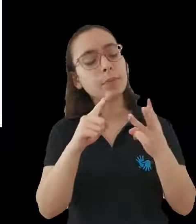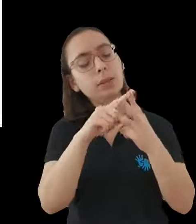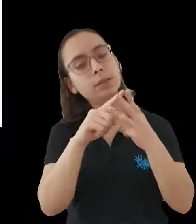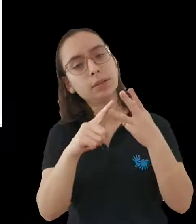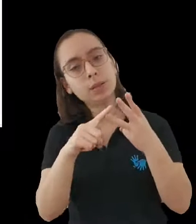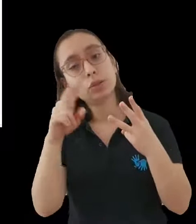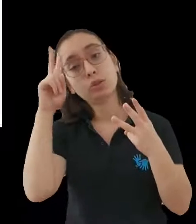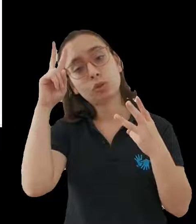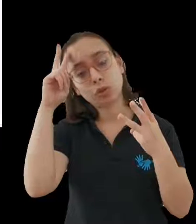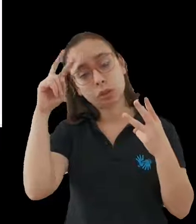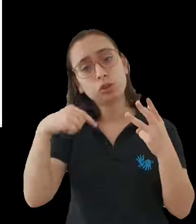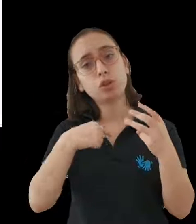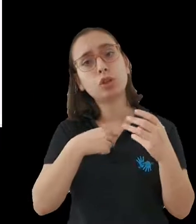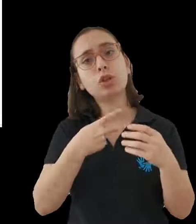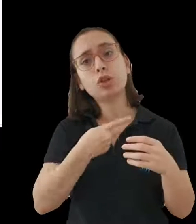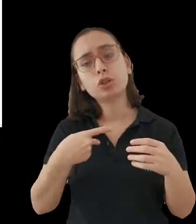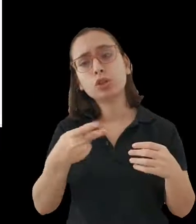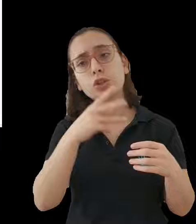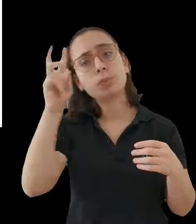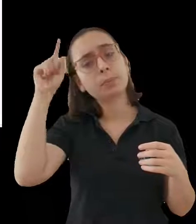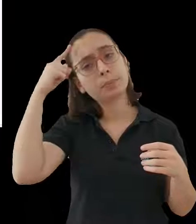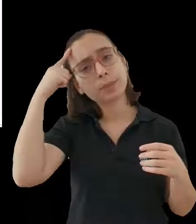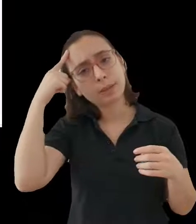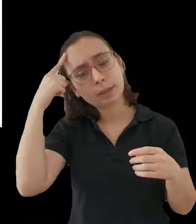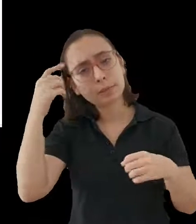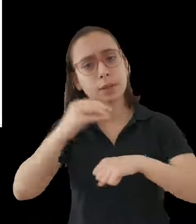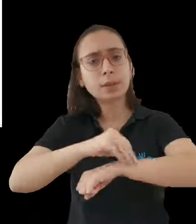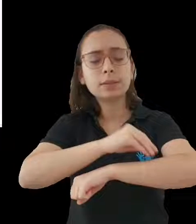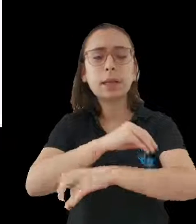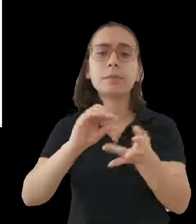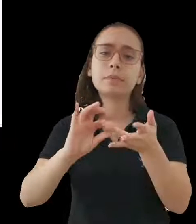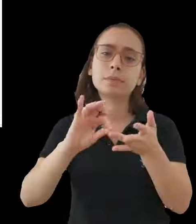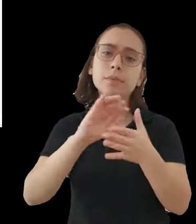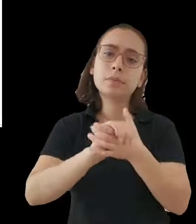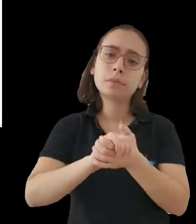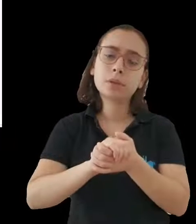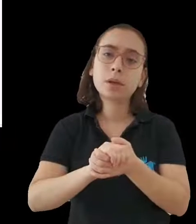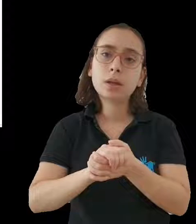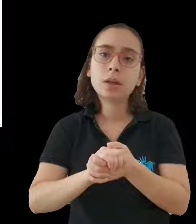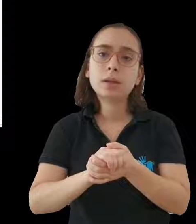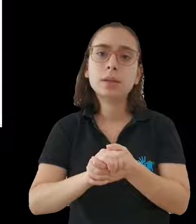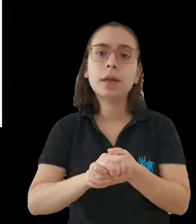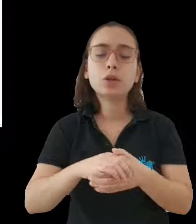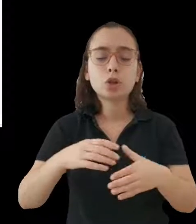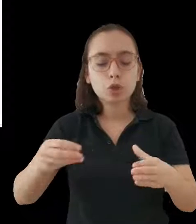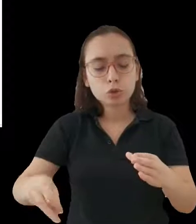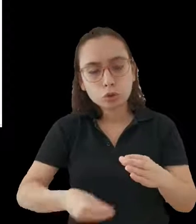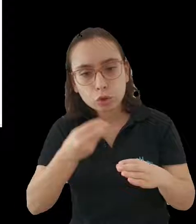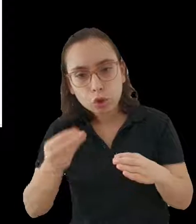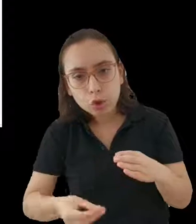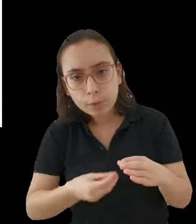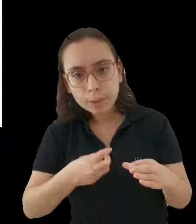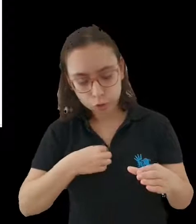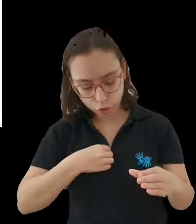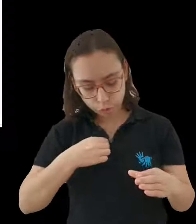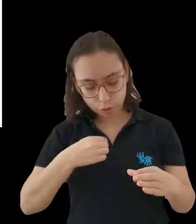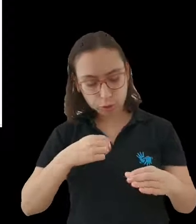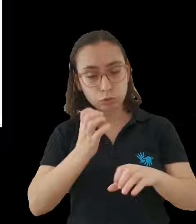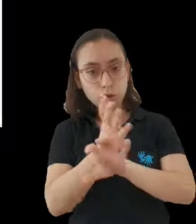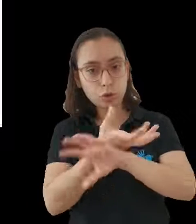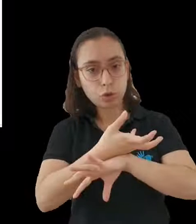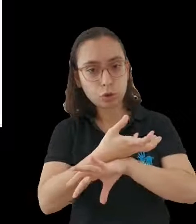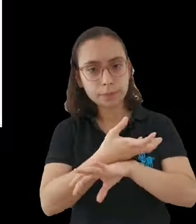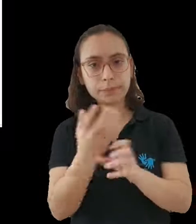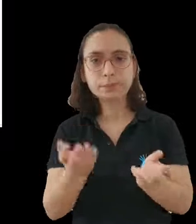três histórias que a gente já pensou, que era a Sapa Casada, a Estrega Nona e a Sopa de Botão de Ossos. Porque assim, dá